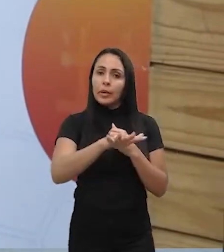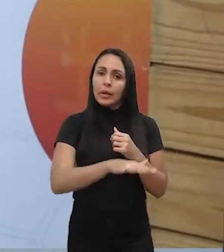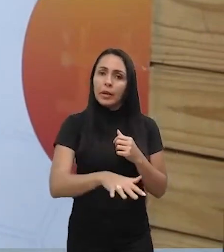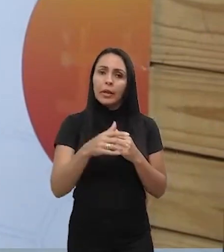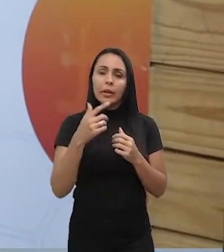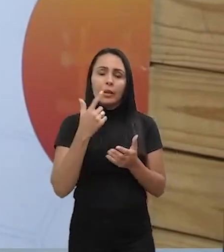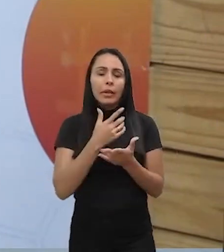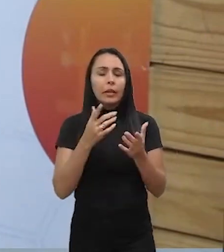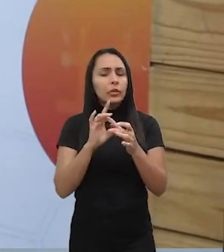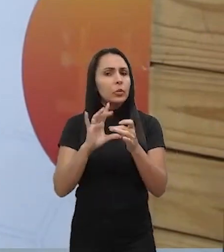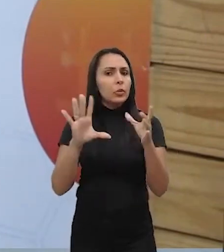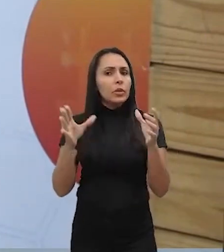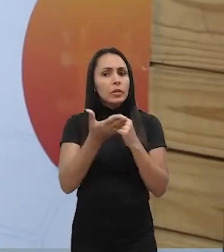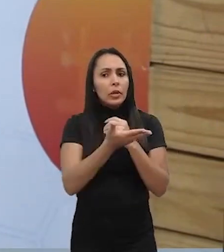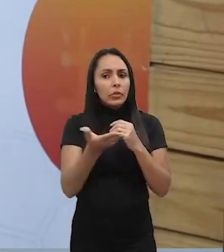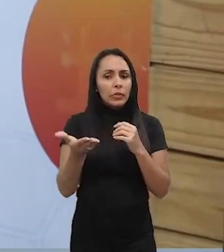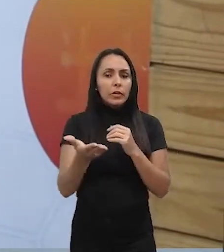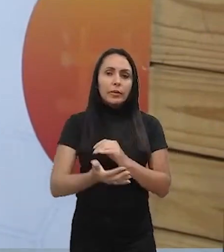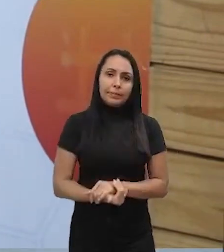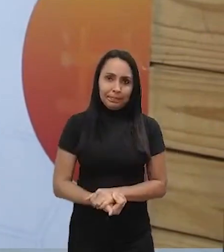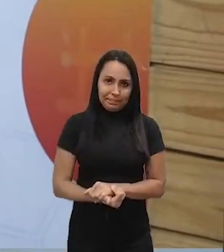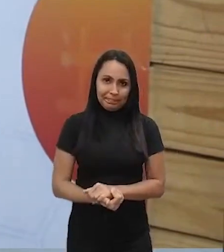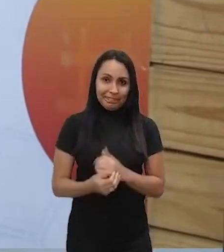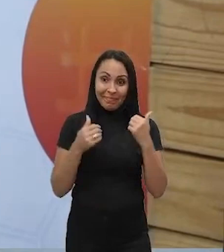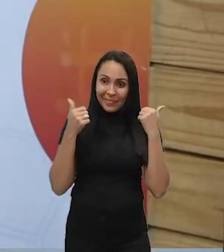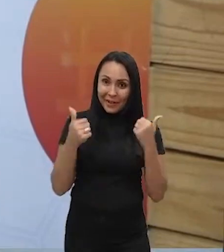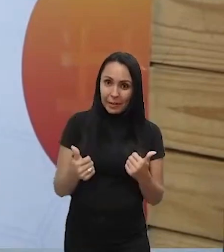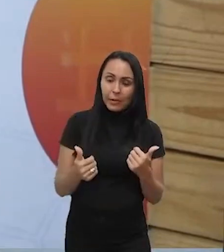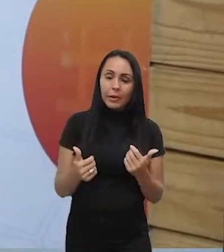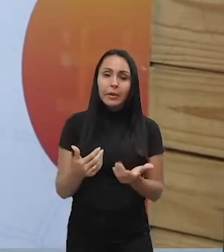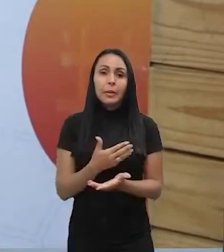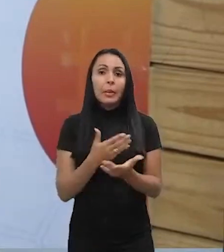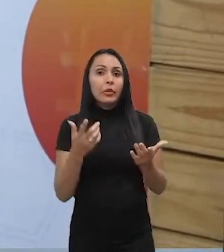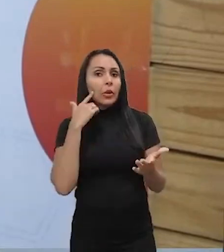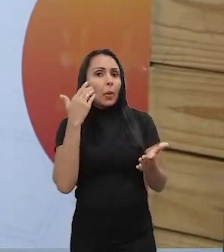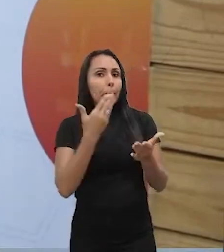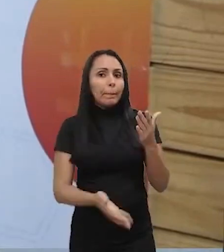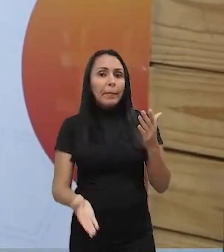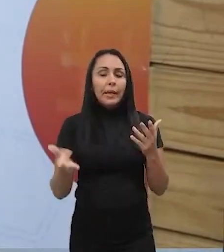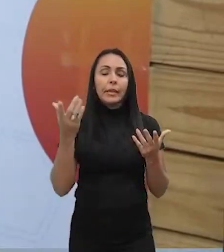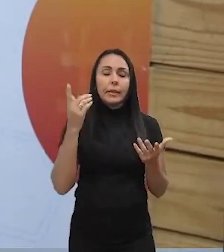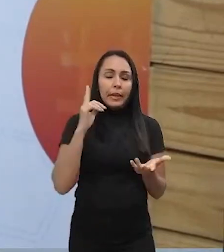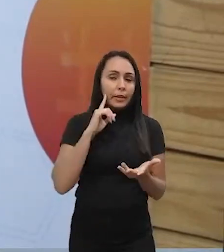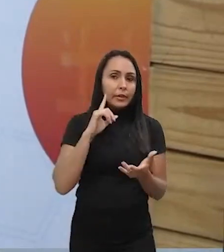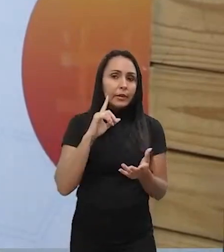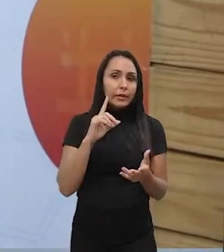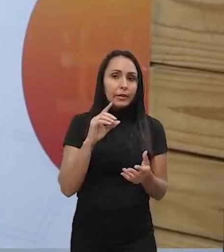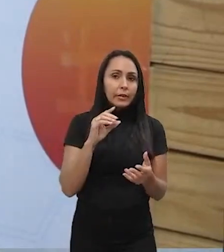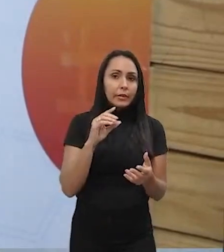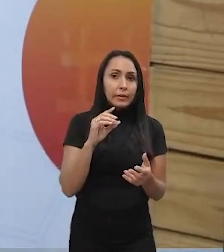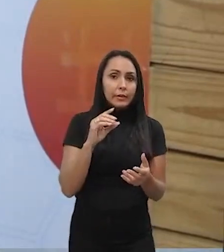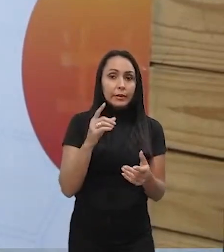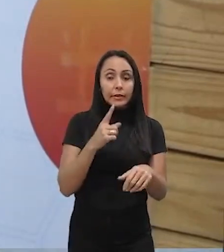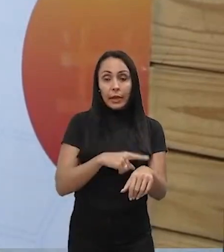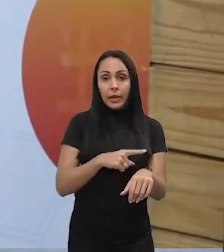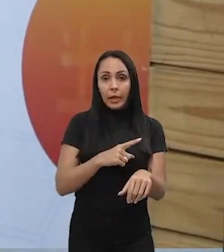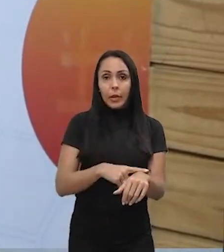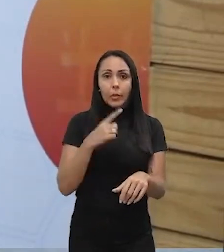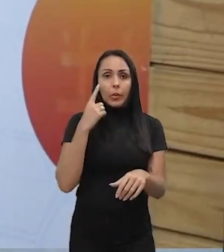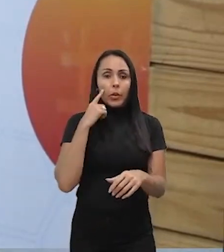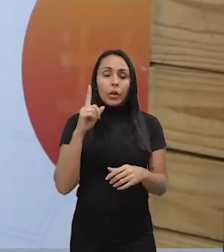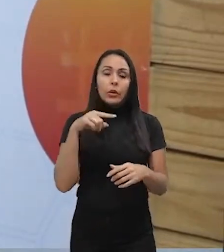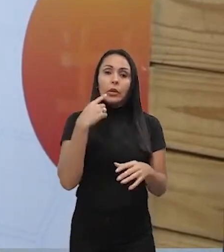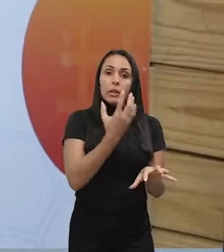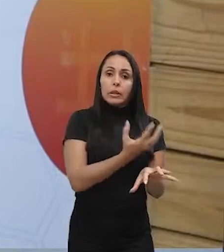à disposição de vocês, eu juntamente com a equipe, tá bom? Mas para a gente não perder muito tempo e dar continuidade, a nossa